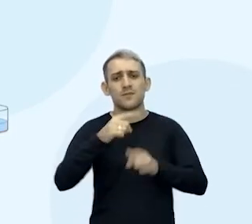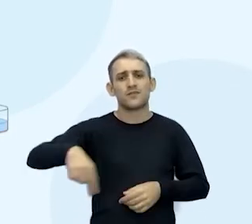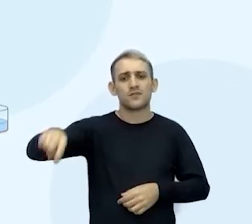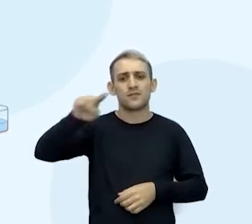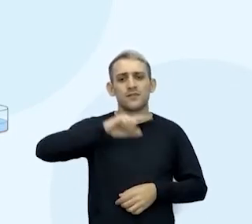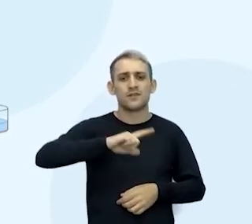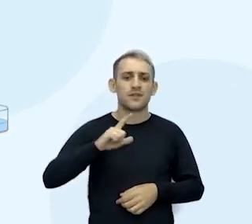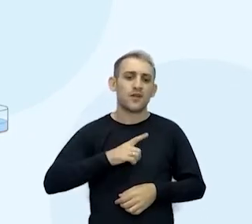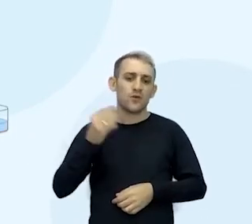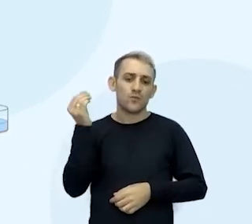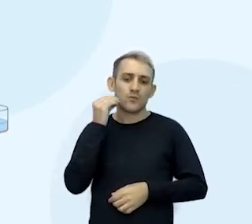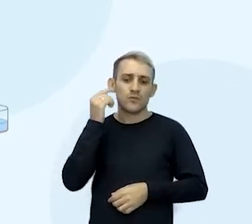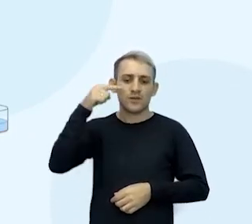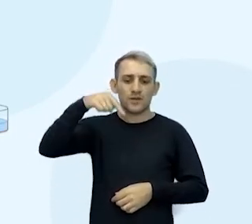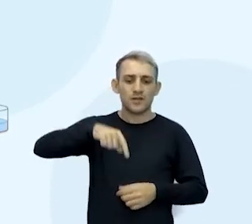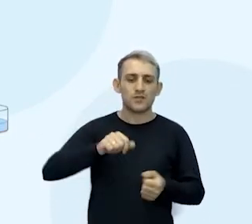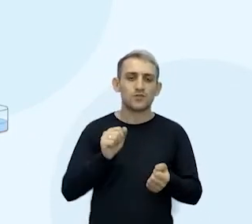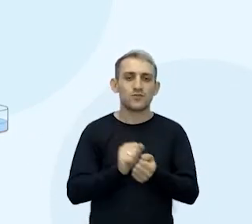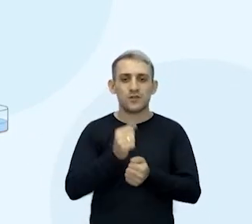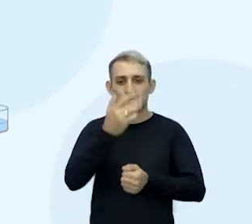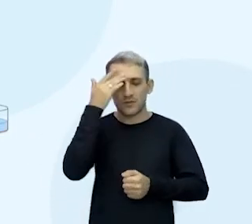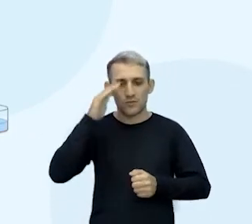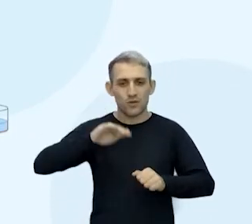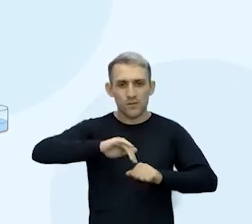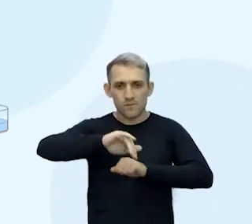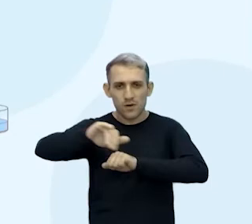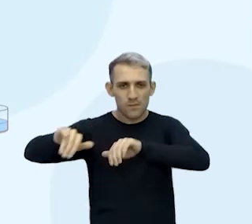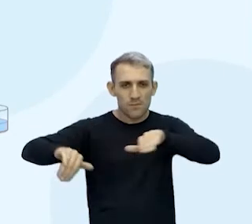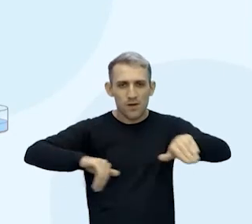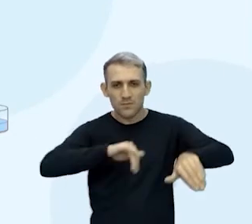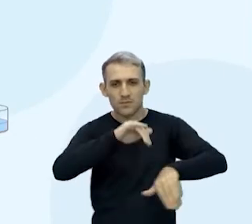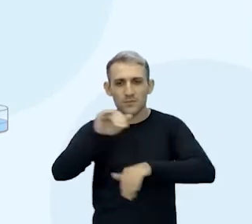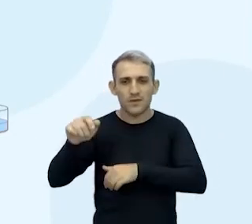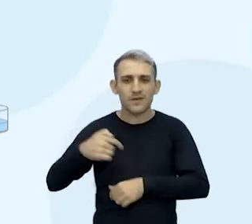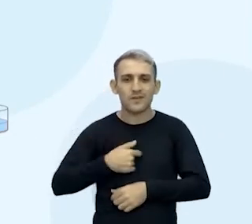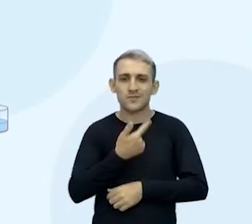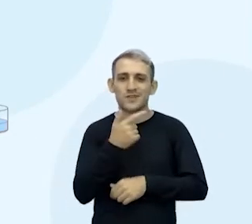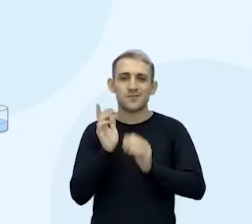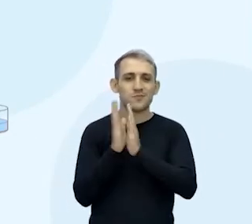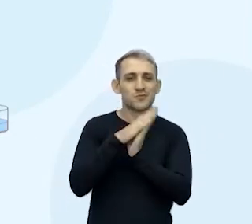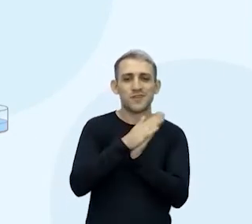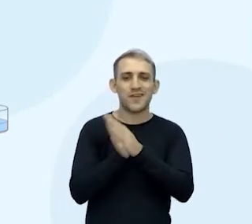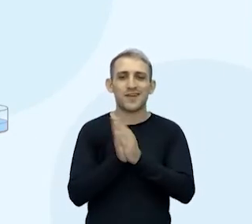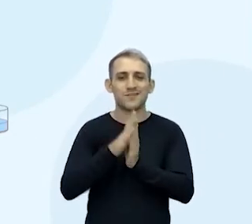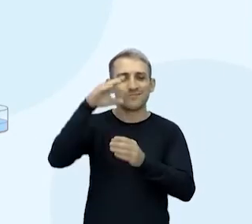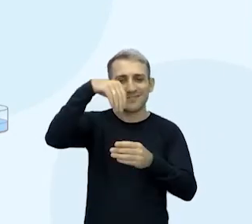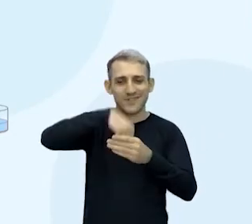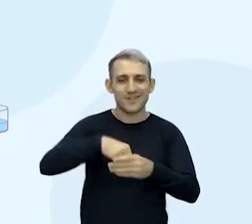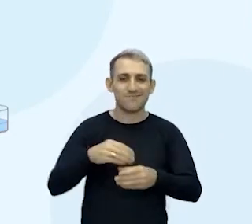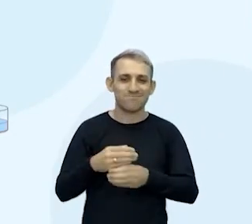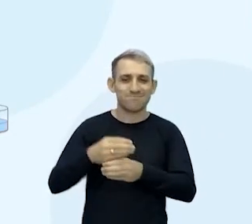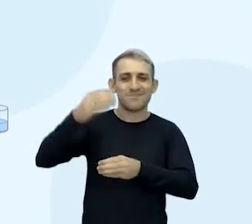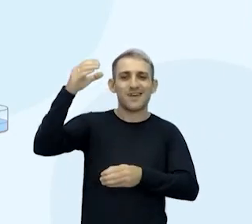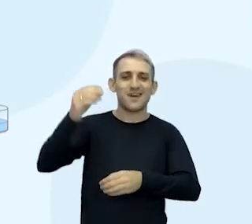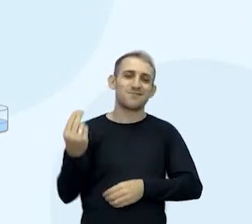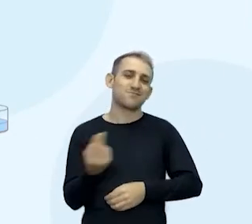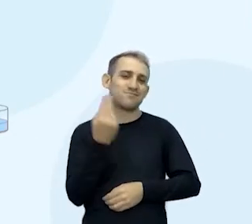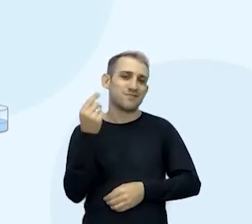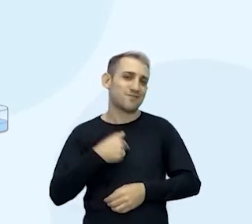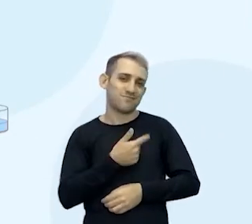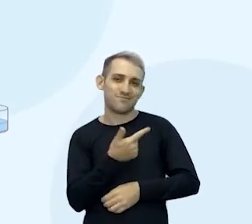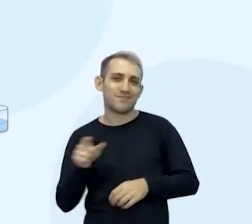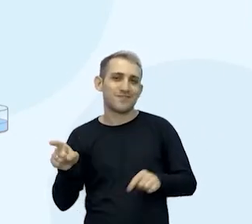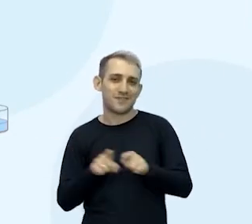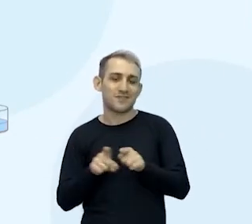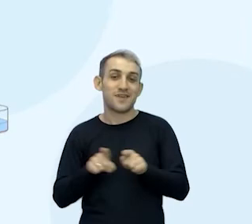nosso experimento e coloquei um mergulhador aí. Eu não tinha nenhum bonequinho de mergulho aqui pra pôr dentro da garrafa, gente, que coubesse pela boquinha da garrafa aí pra